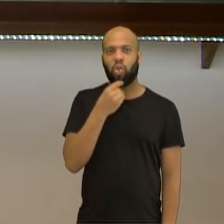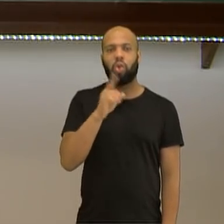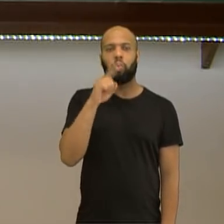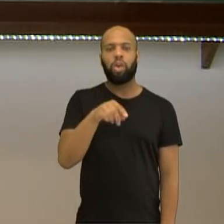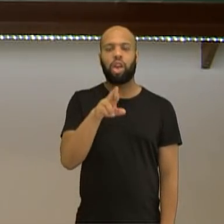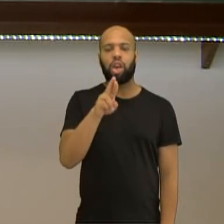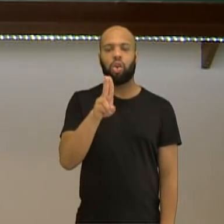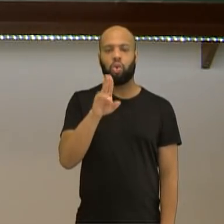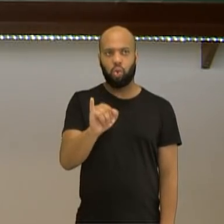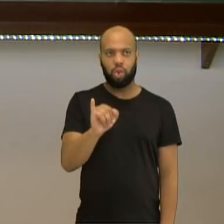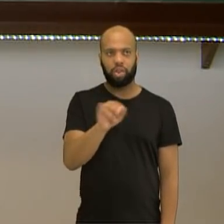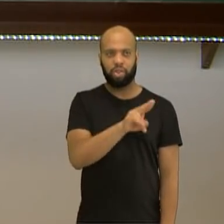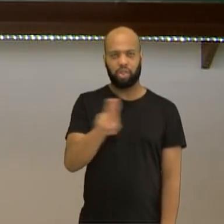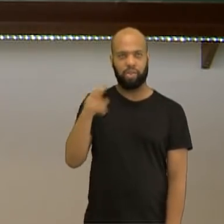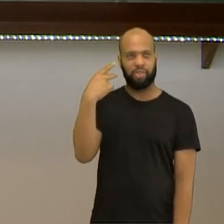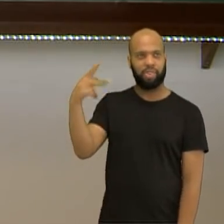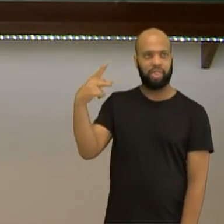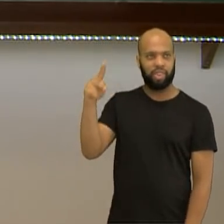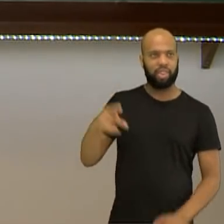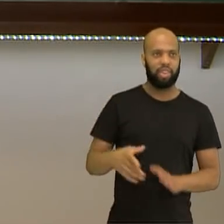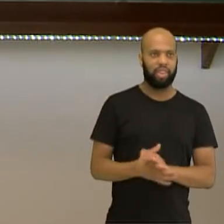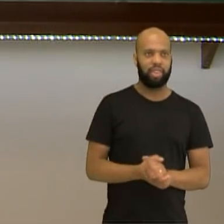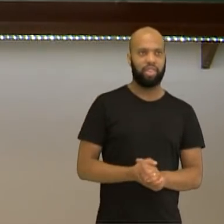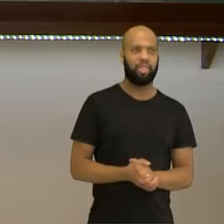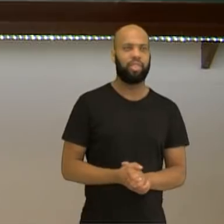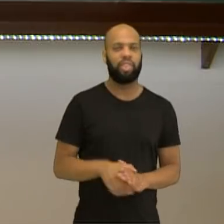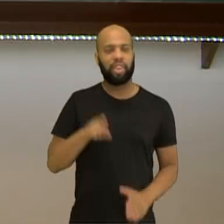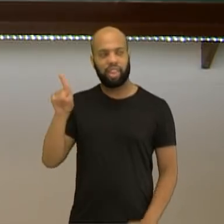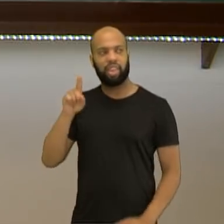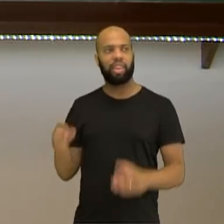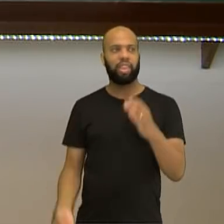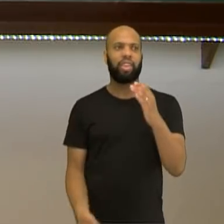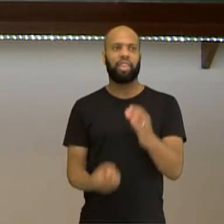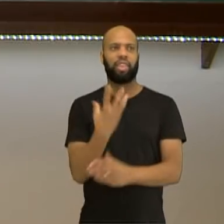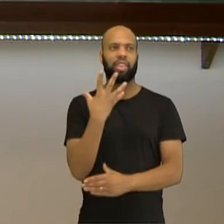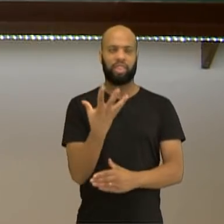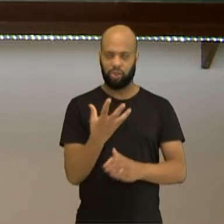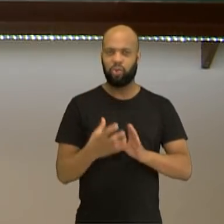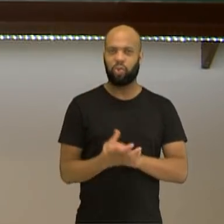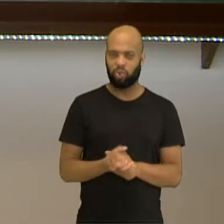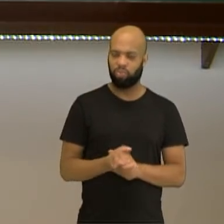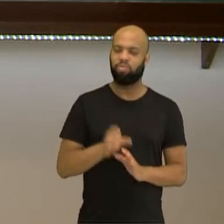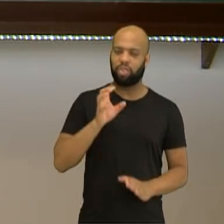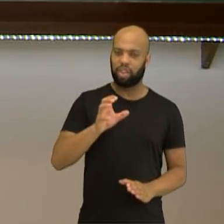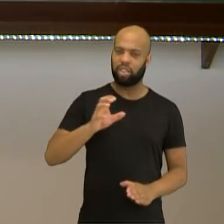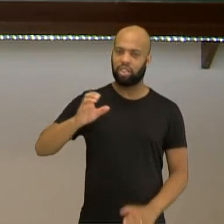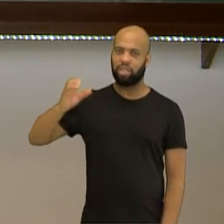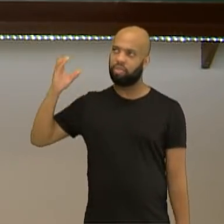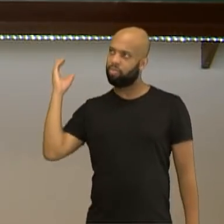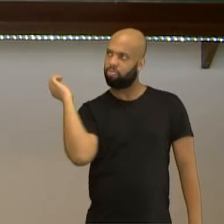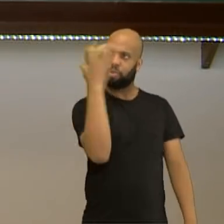criador, Rui Hildebrando, né? Ele